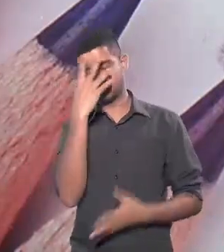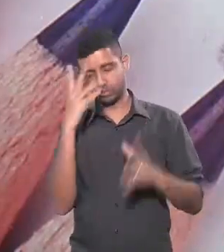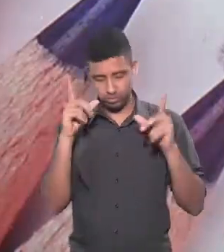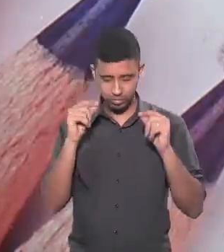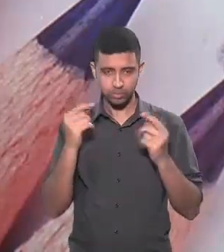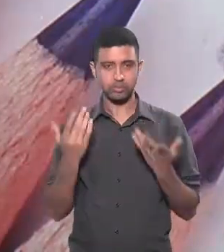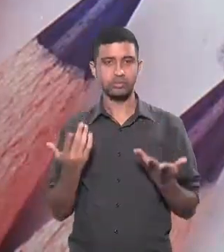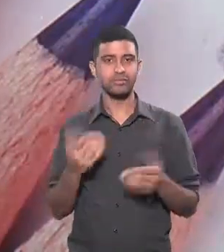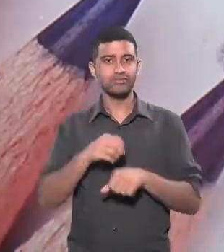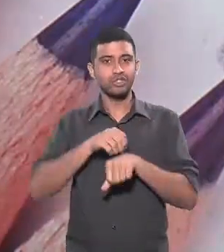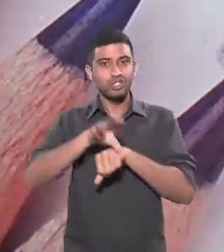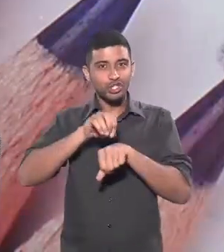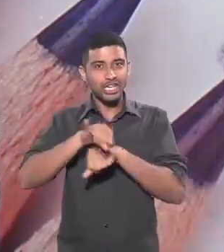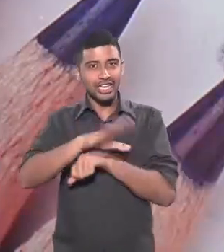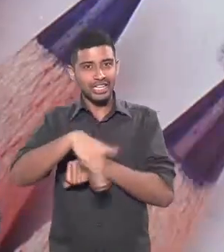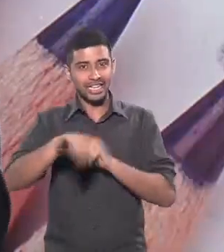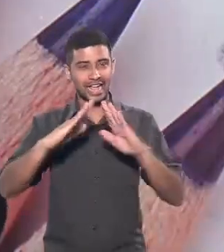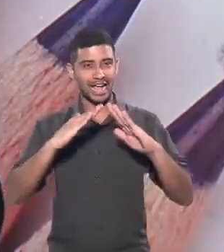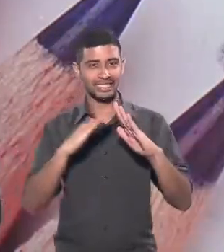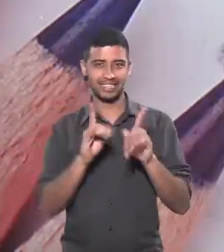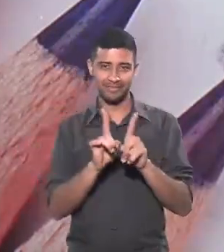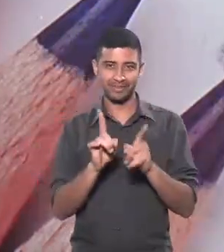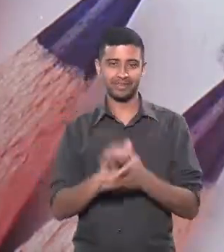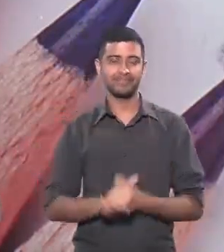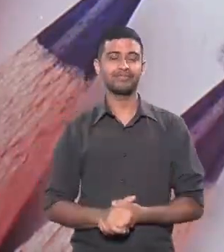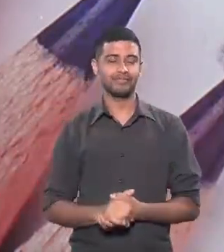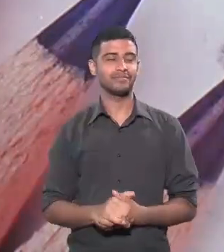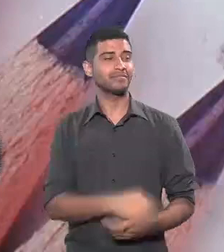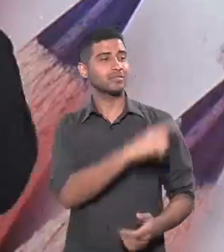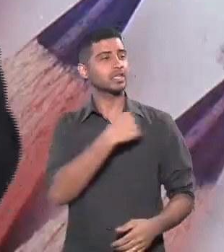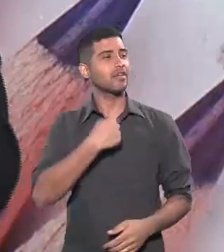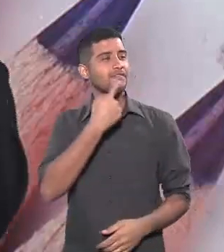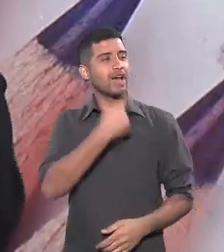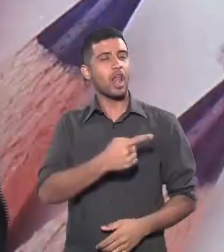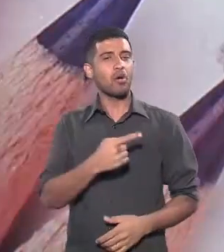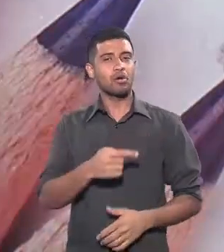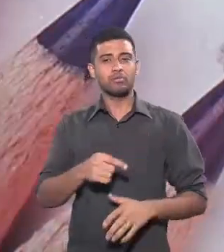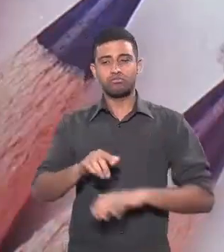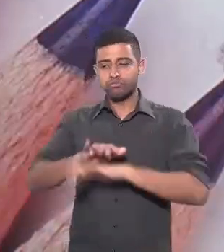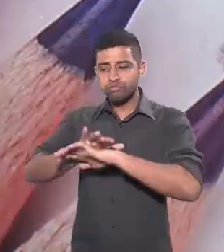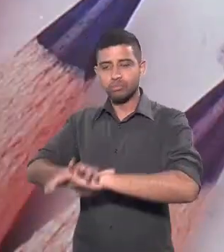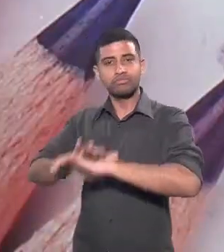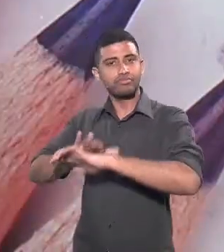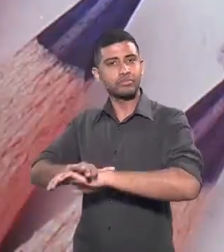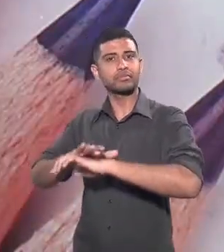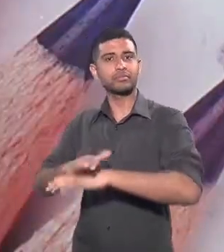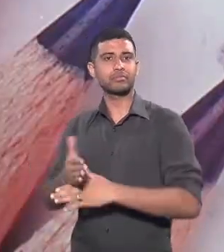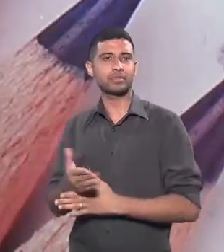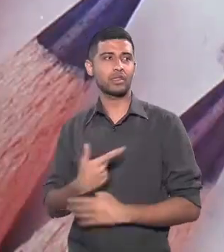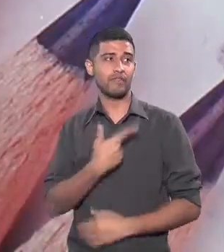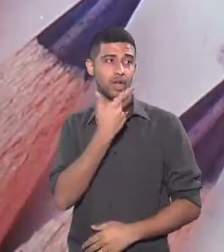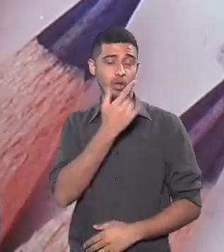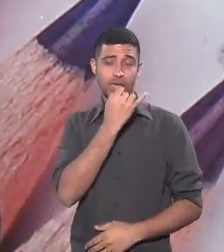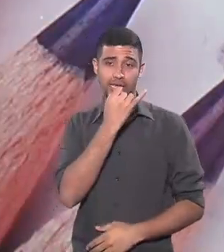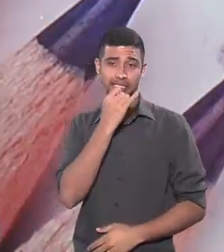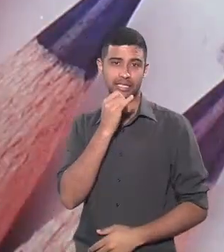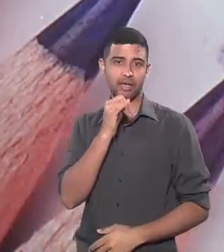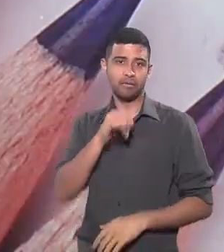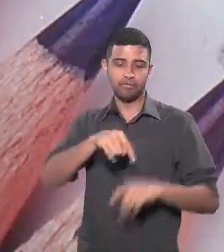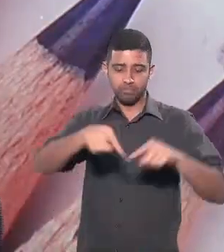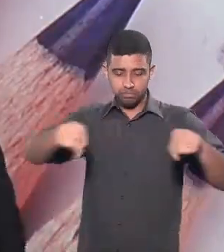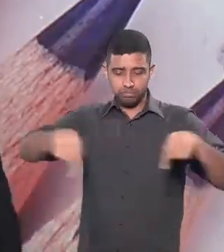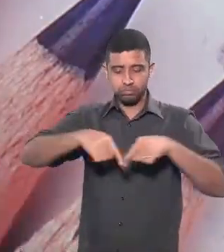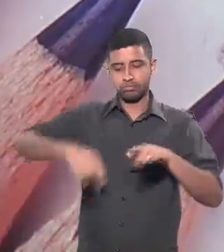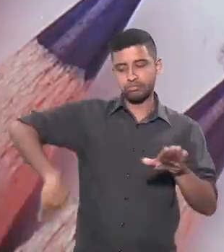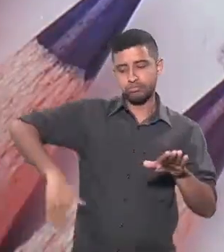dar dicas pro pessoal que está em casa também. Patrícia, a gente estava falando dessa massagem, né? E você usou o caso lá da